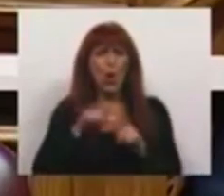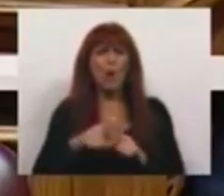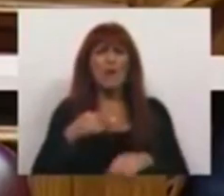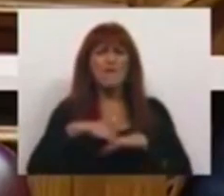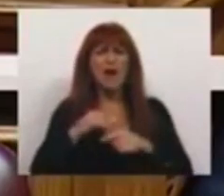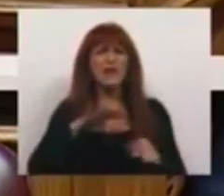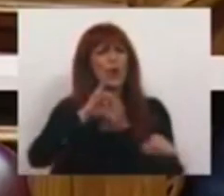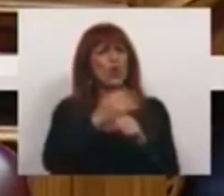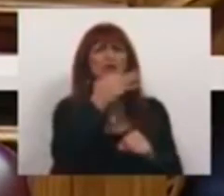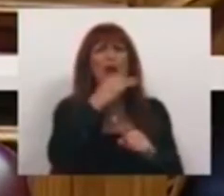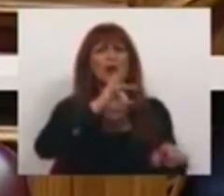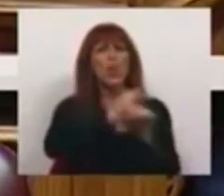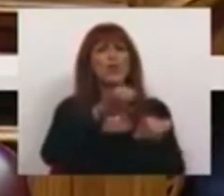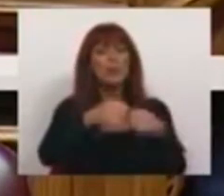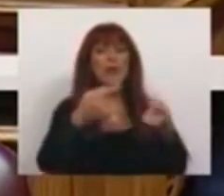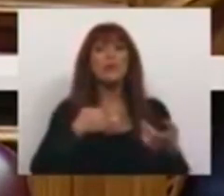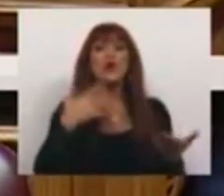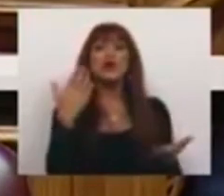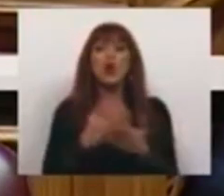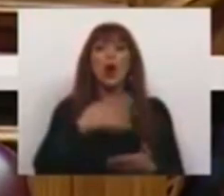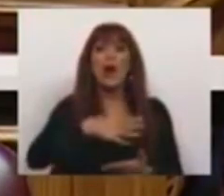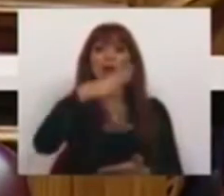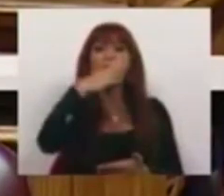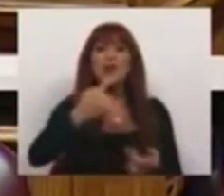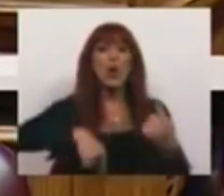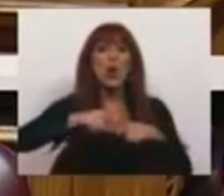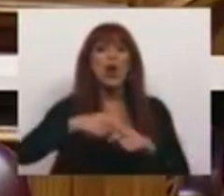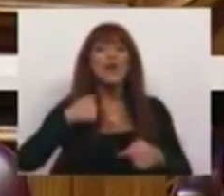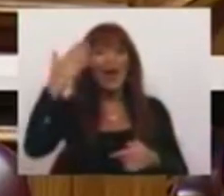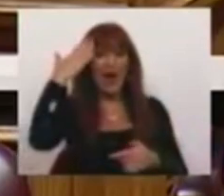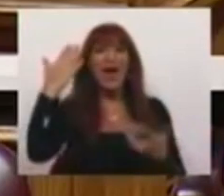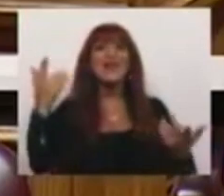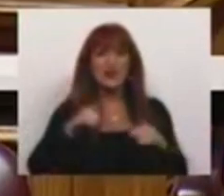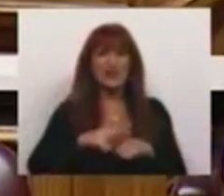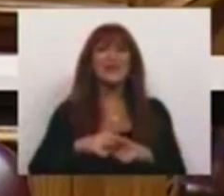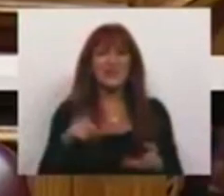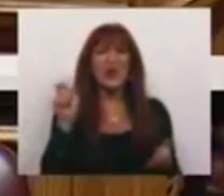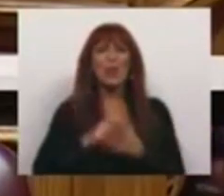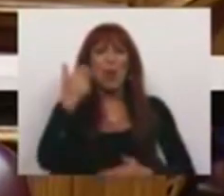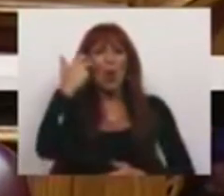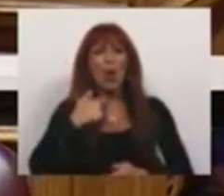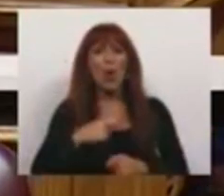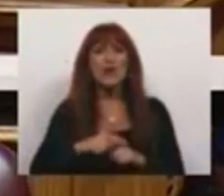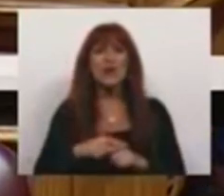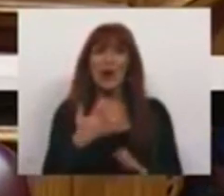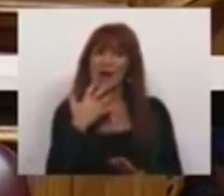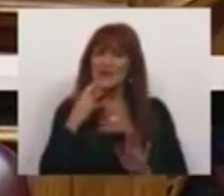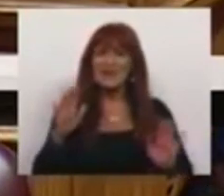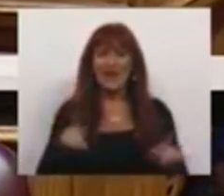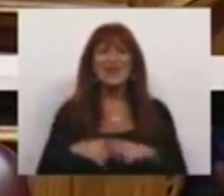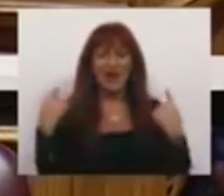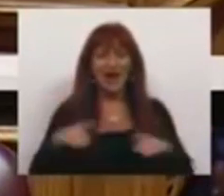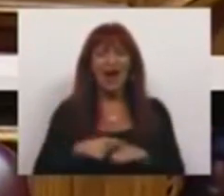refere aos outros partidos. Mas queria só dizer, nós consideramos que é um ponto de honra e é escrupuloso que